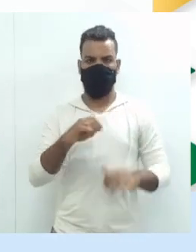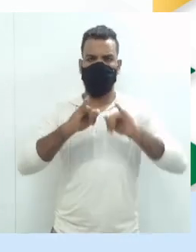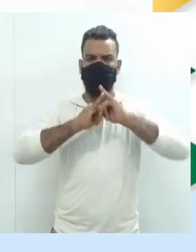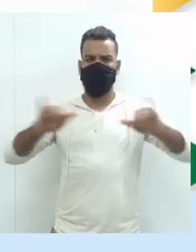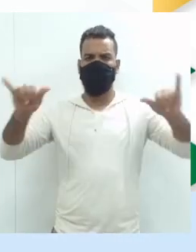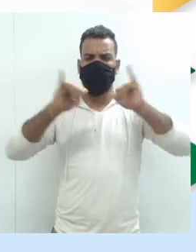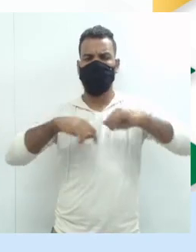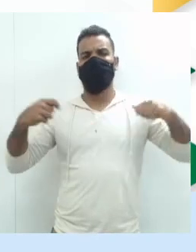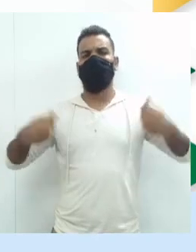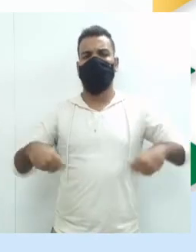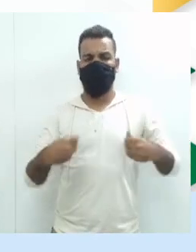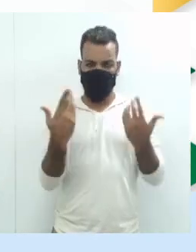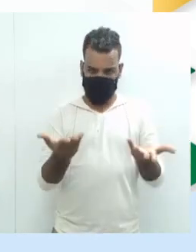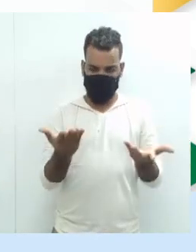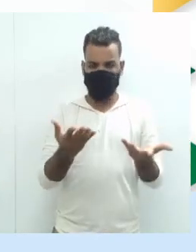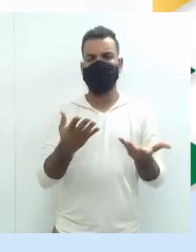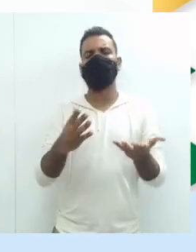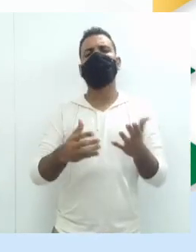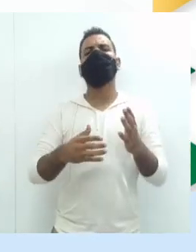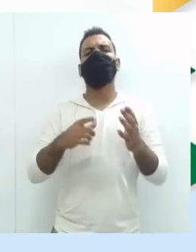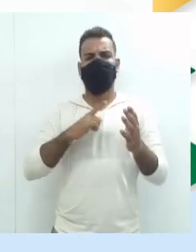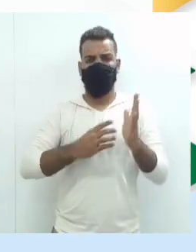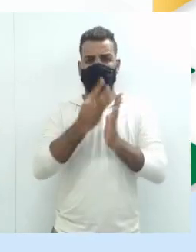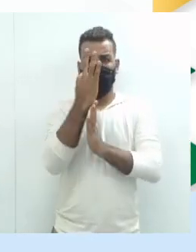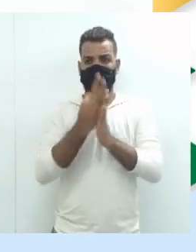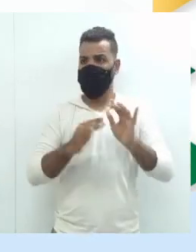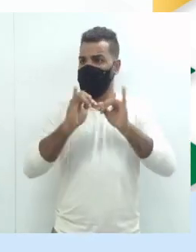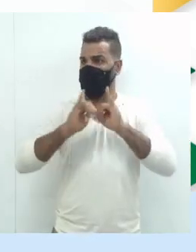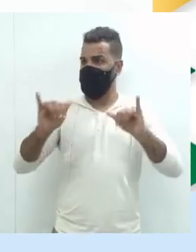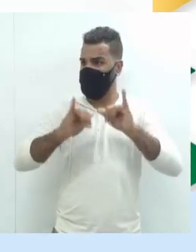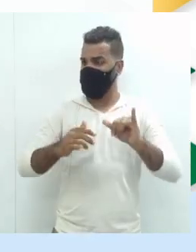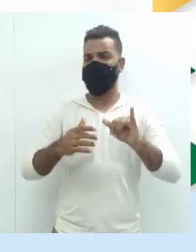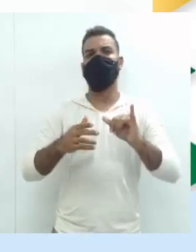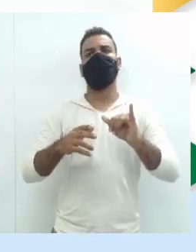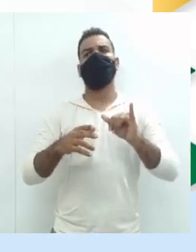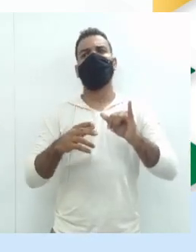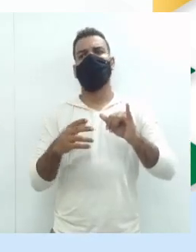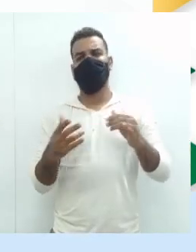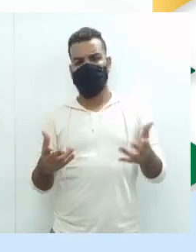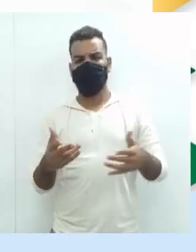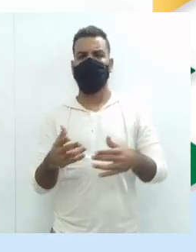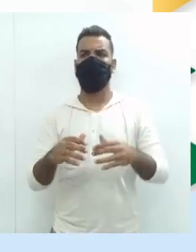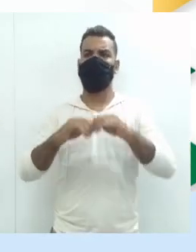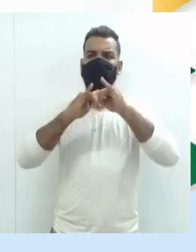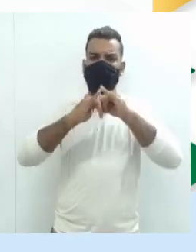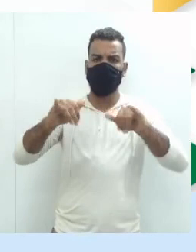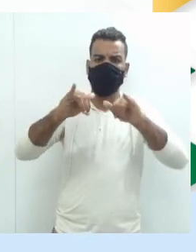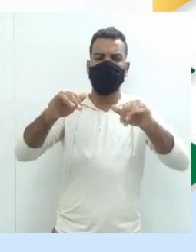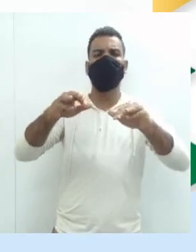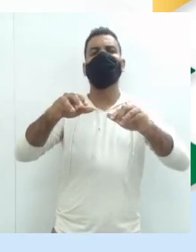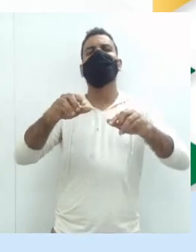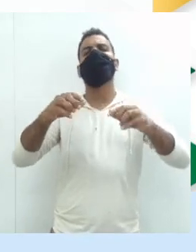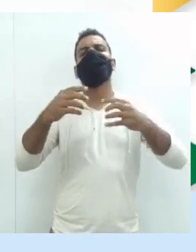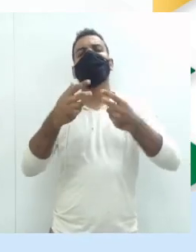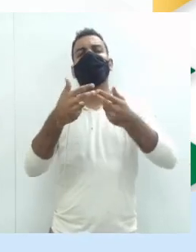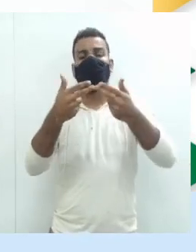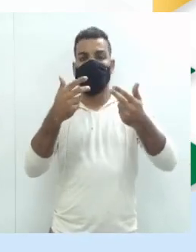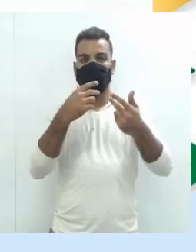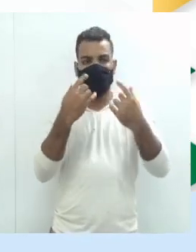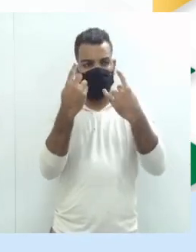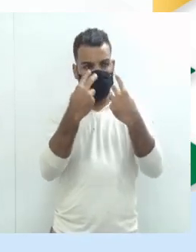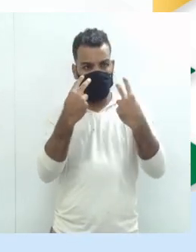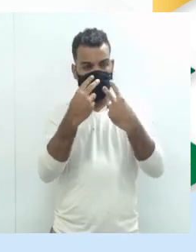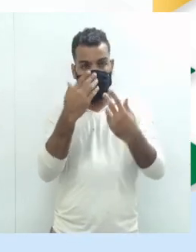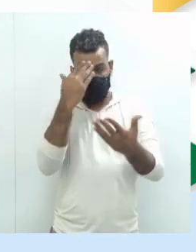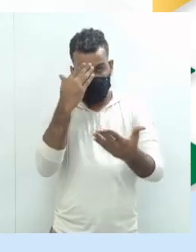e vamos vendo também o quanto os textos publicitários estão sendo utilizados para difundir, propagar,